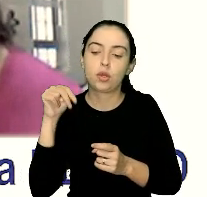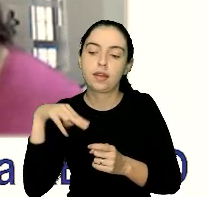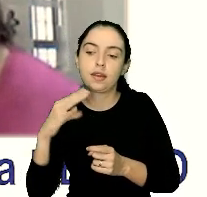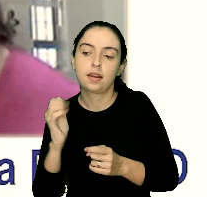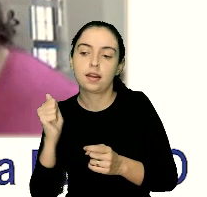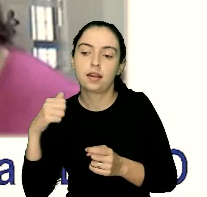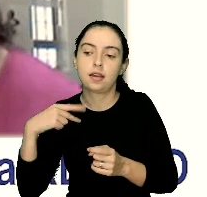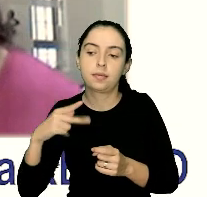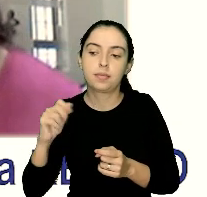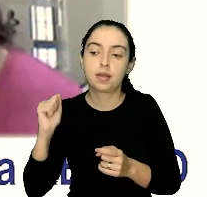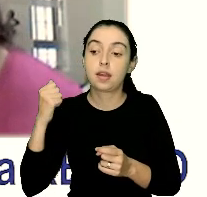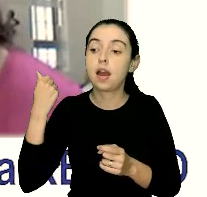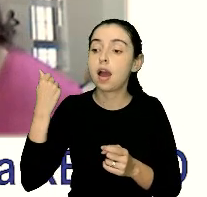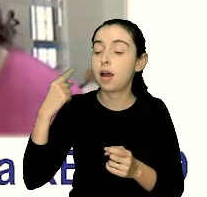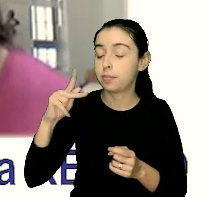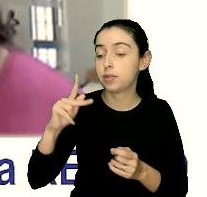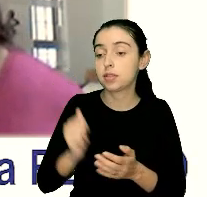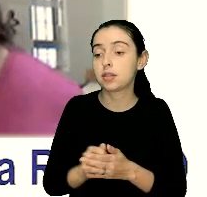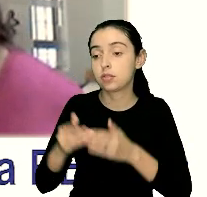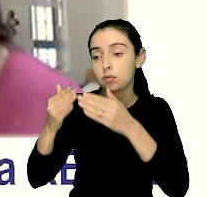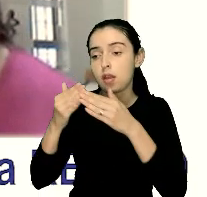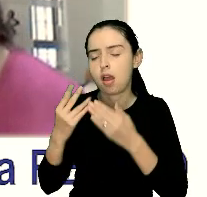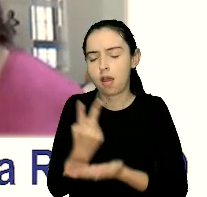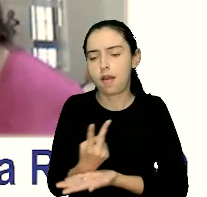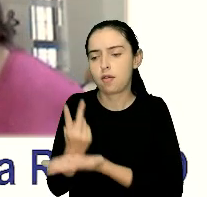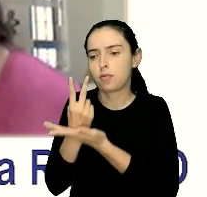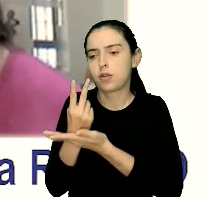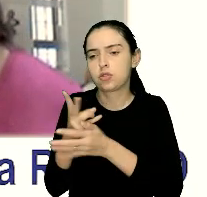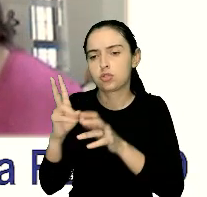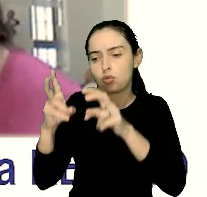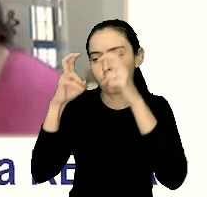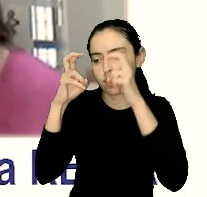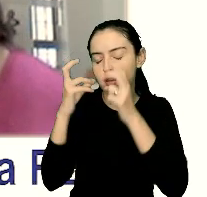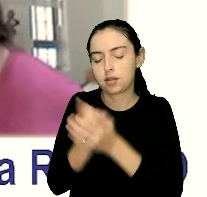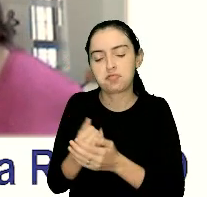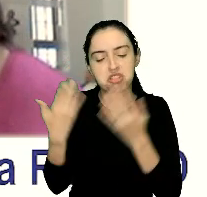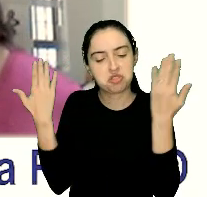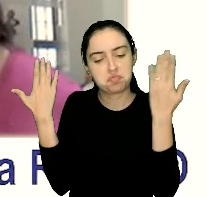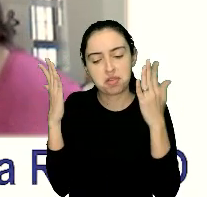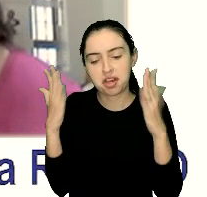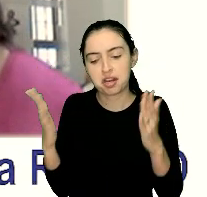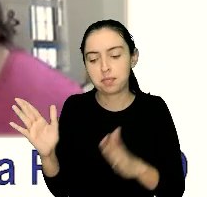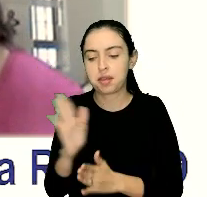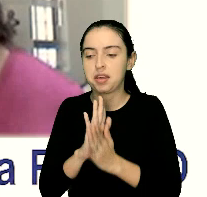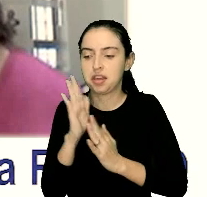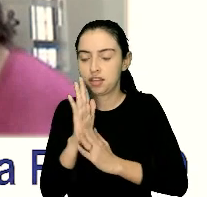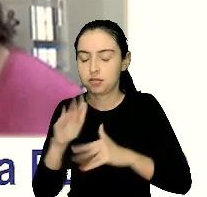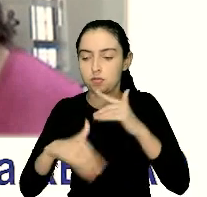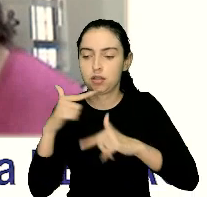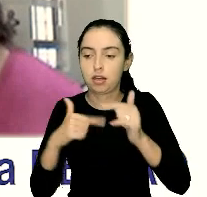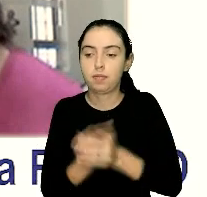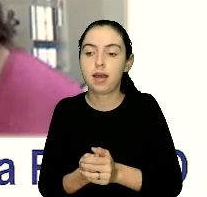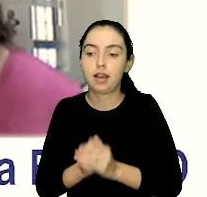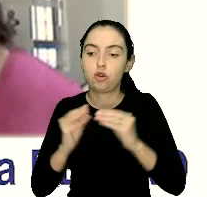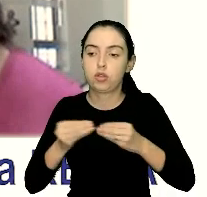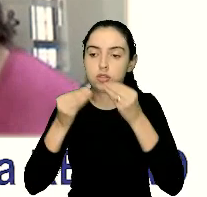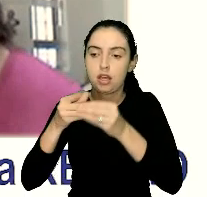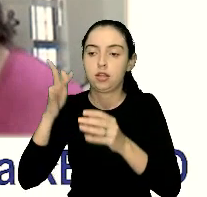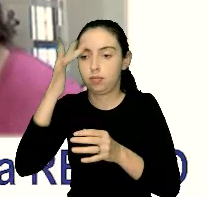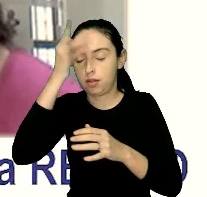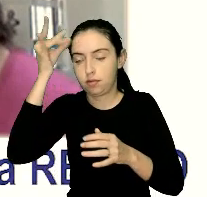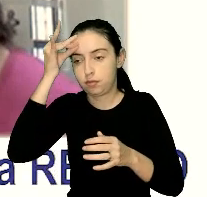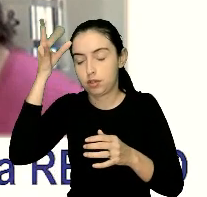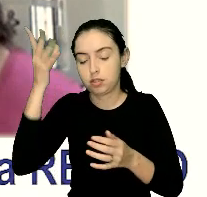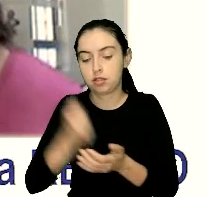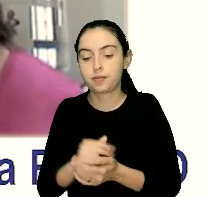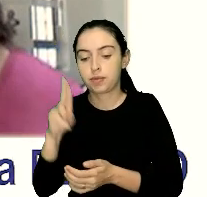o prêmio de reconhecimento pela excelência dos serviços prestados à universidade. é líder do Grupo de Pesquisa Laboratório de